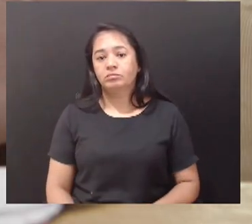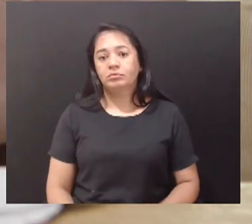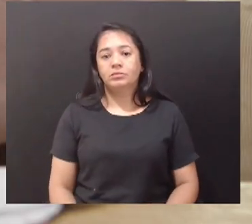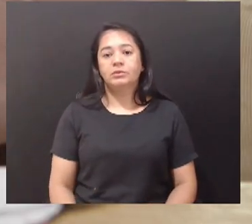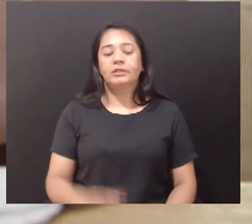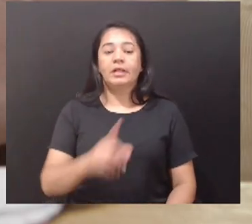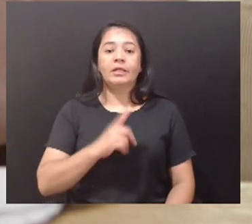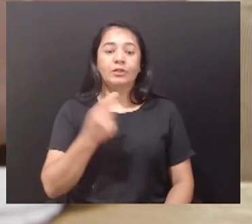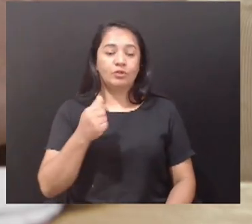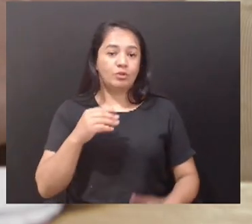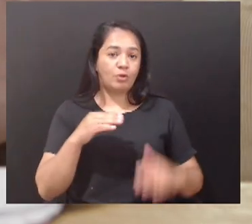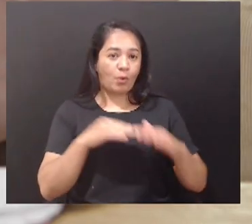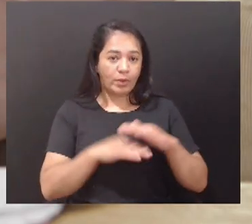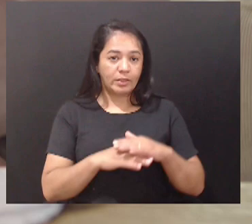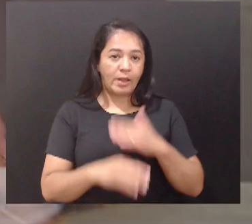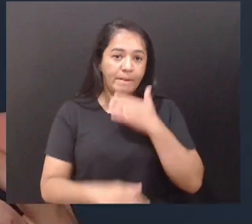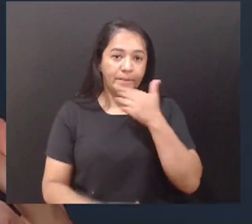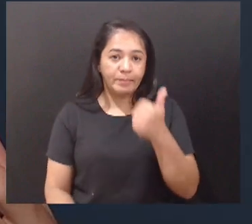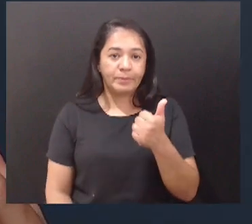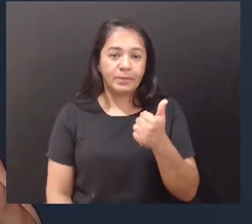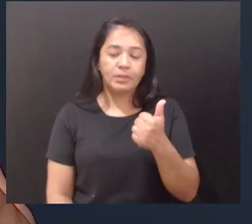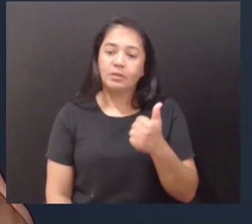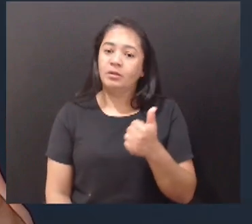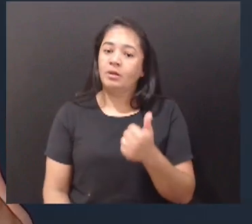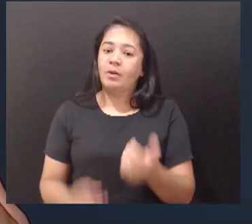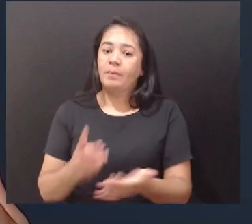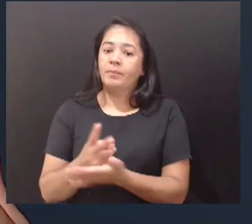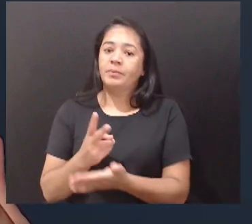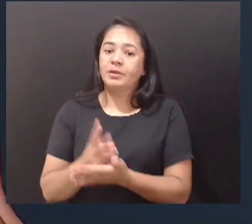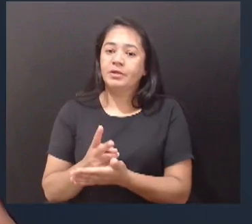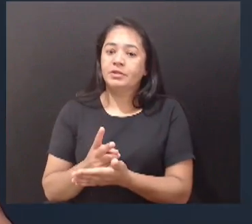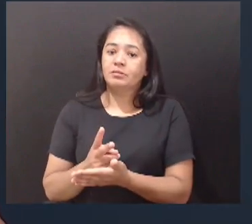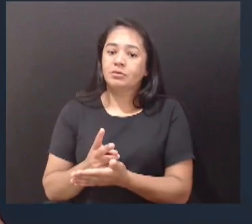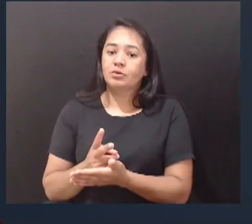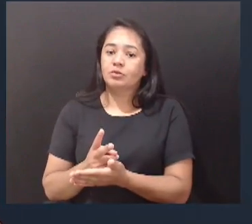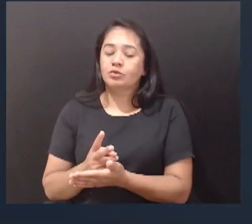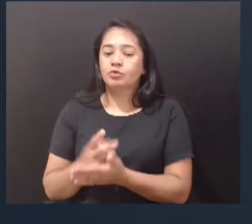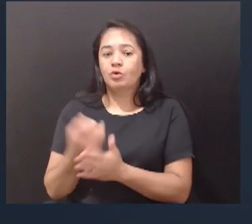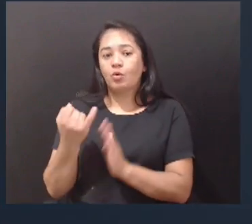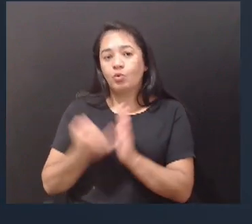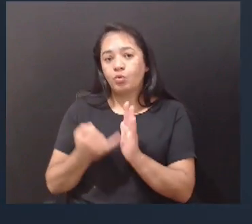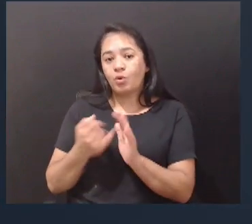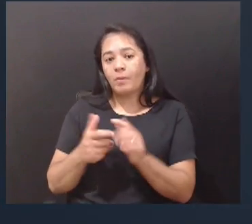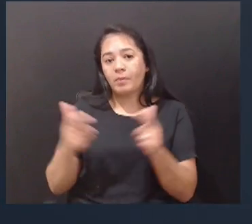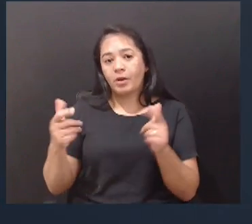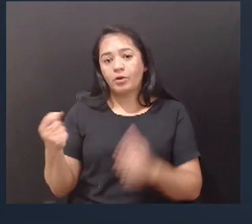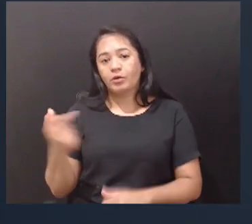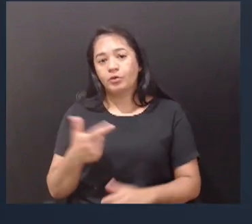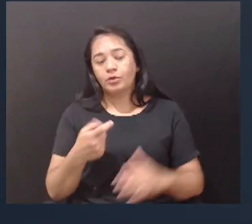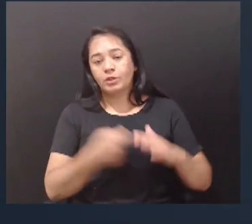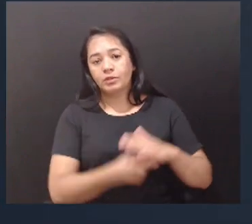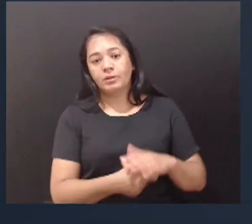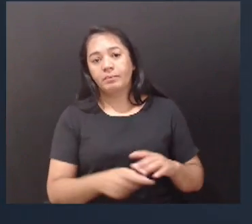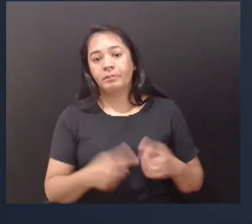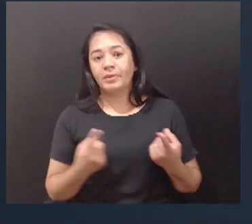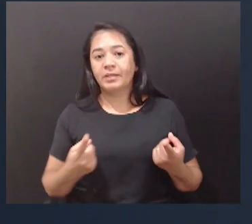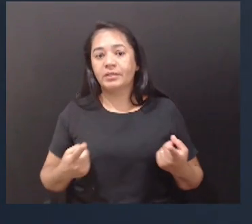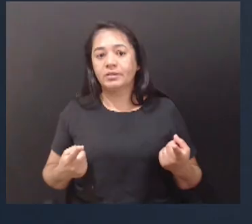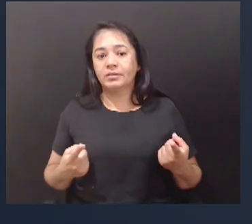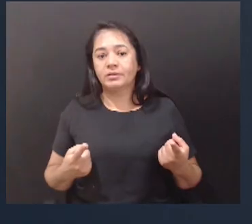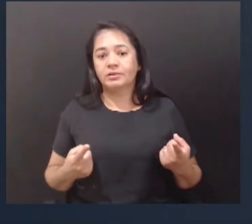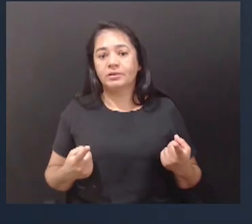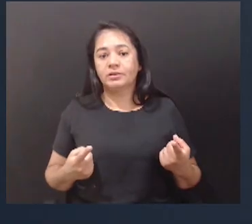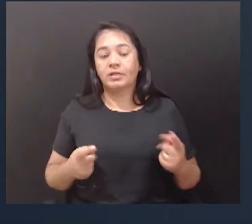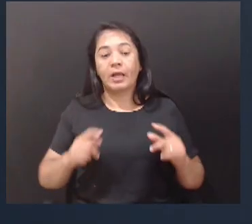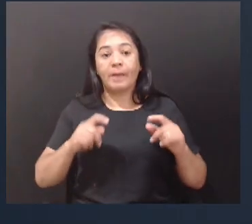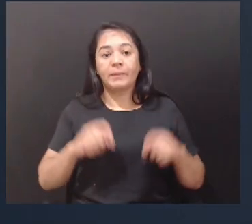ser até melhor. Mesmo que ela continue pagando uns juros maior na dívida do que nos investimentos. Mas ter essa condição de você ter